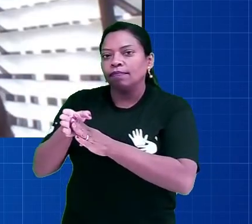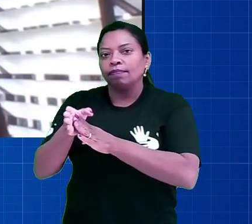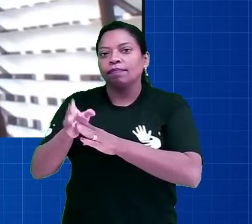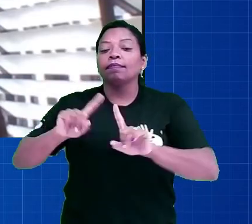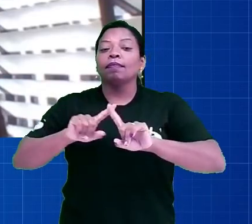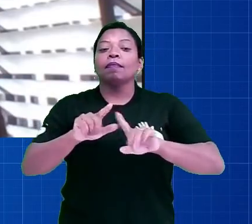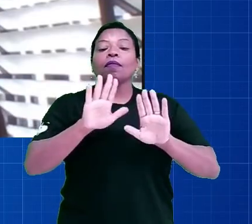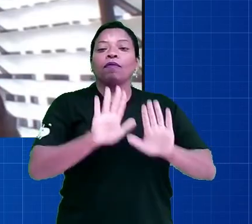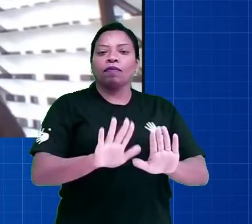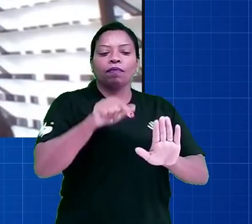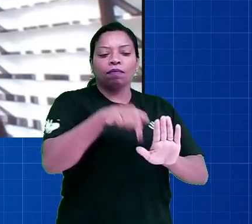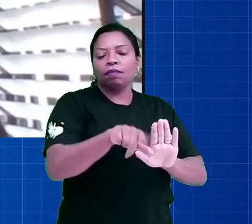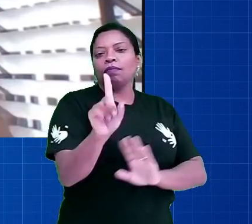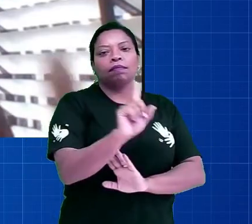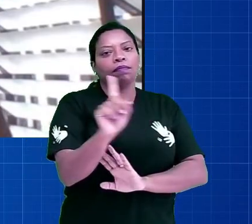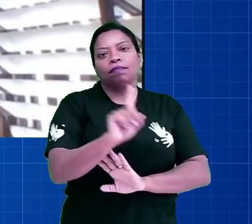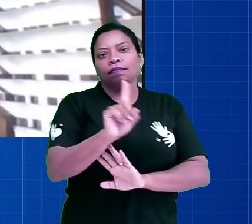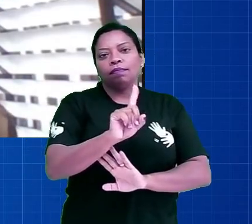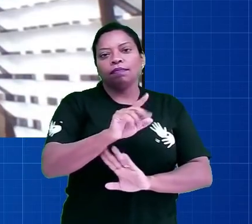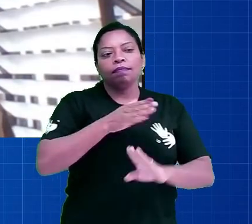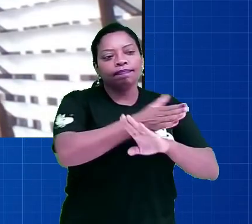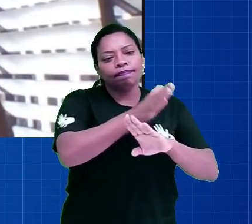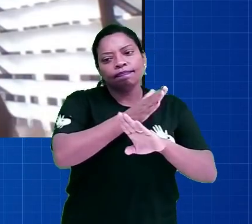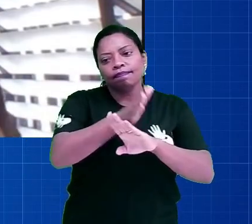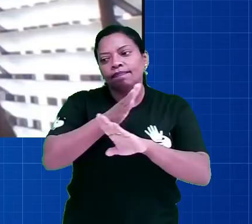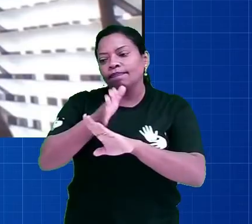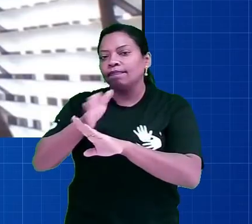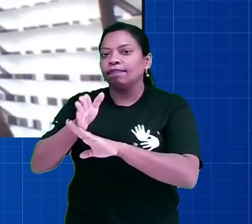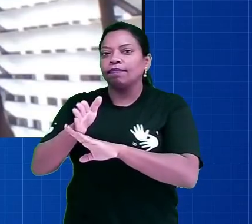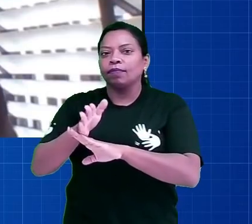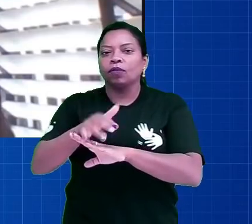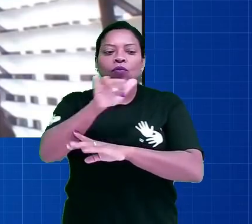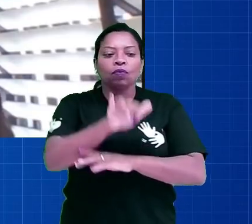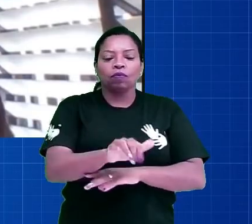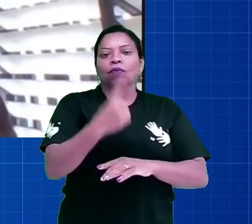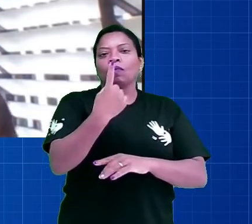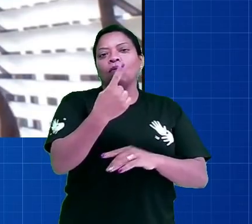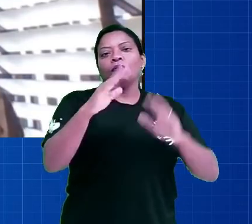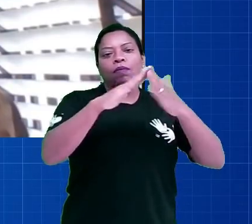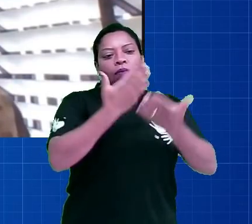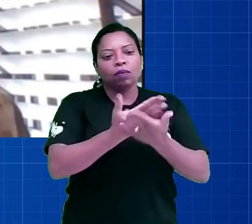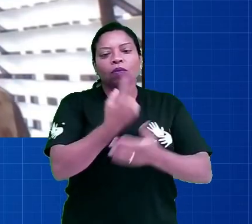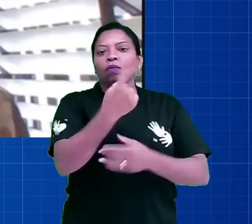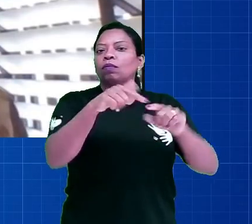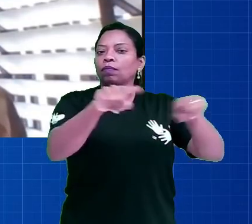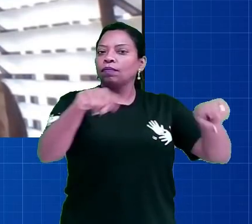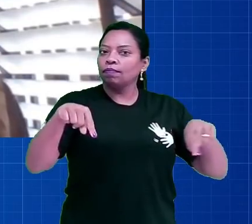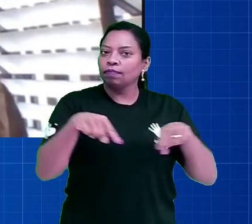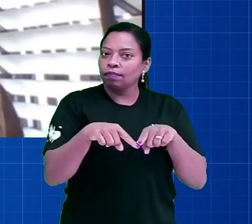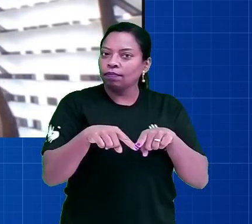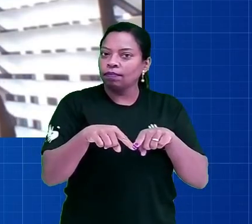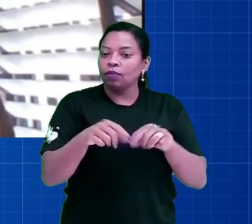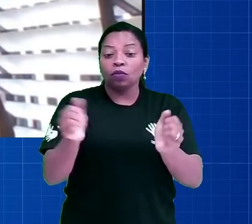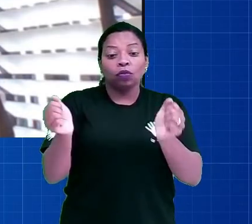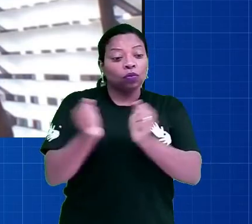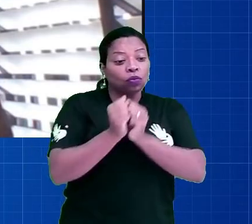permanece efetivamente na sala, ele pode passar pela sala, né, ter observações pela sala, mas ele não é